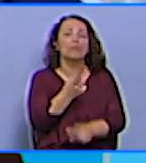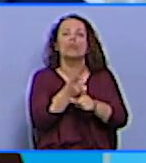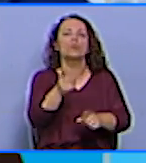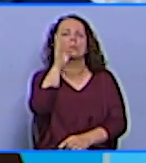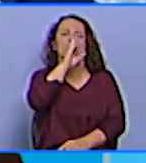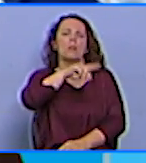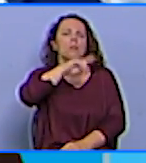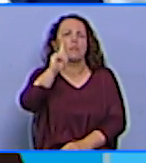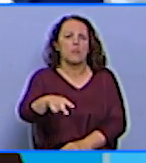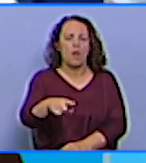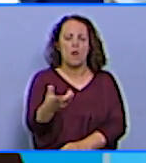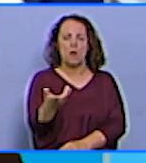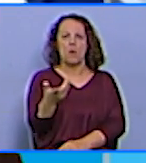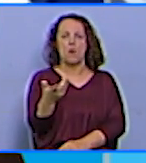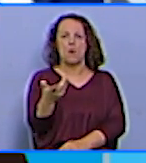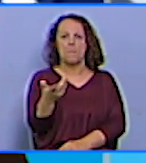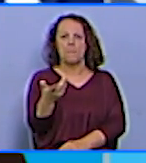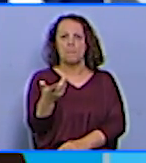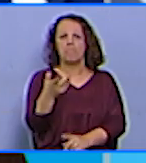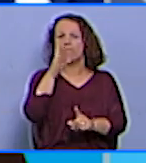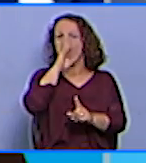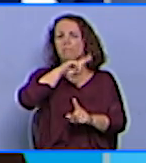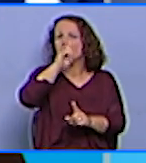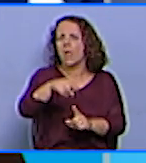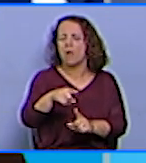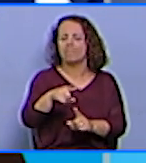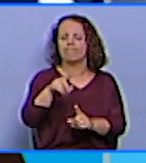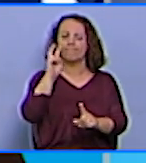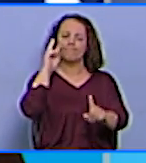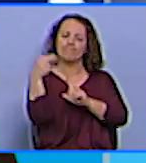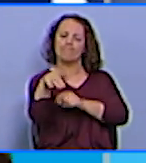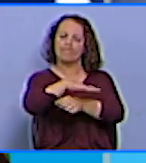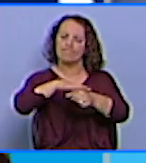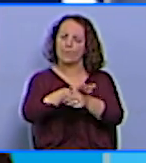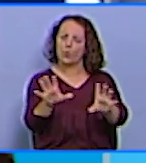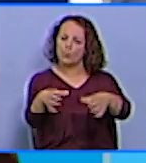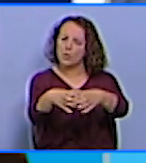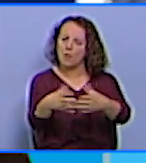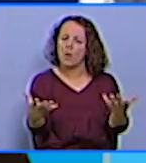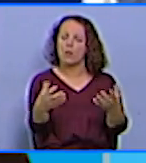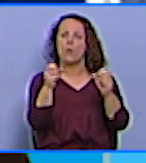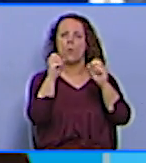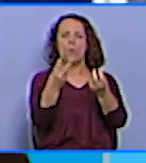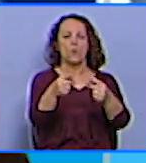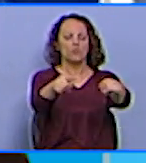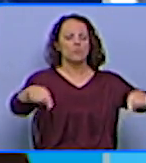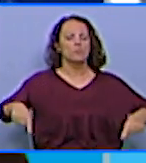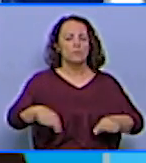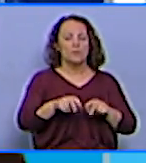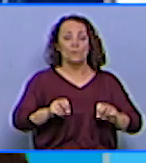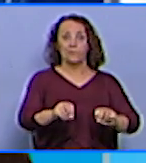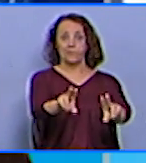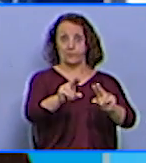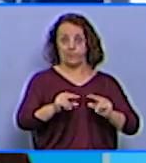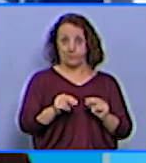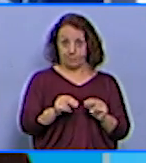passarmos por uma dimensão também da própria comunidade, mesmo da desinfecção do espaço, se calhar pode